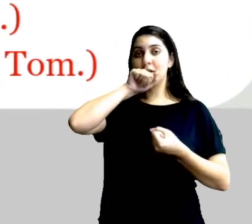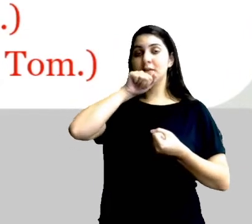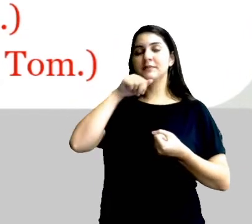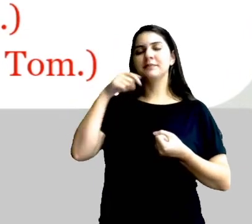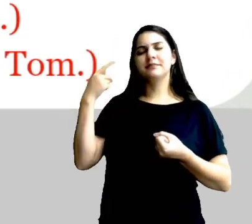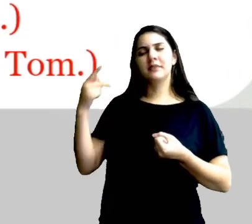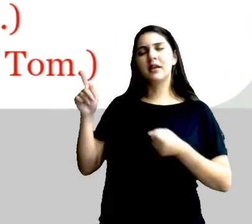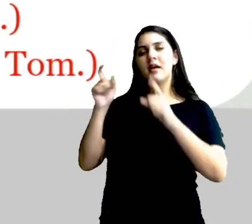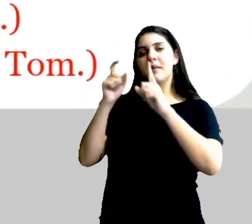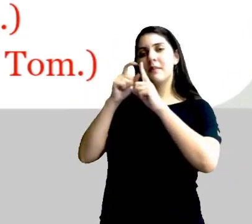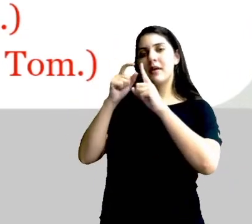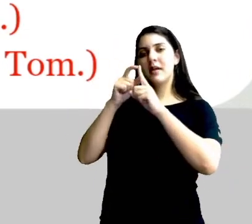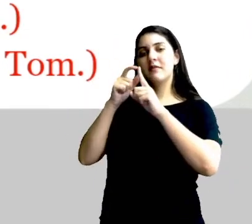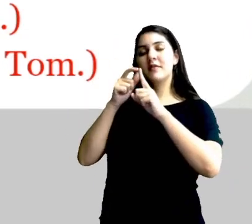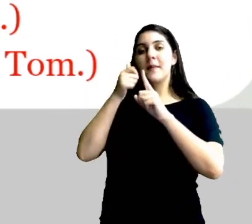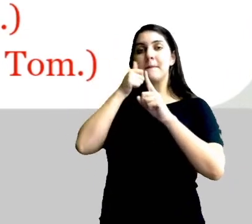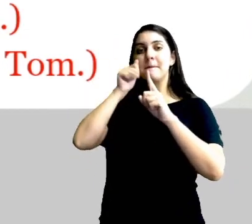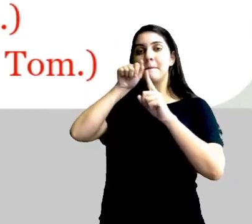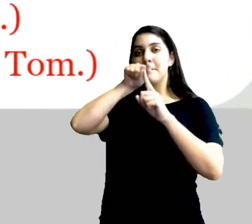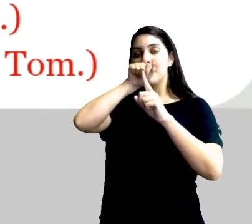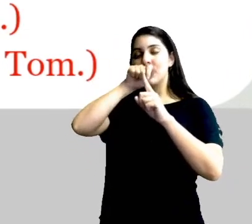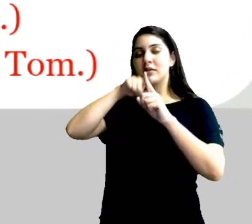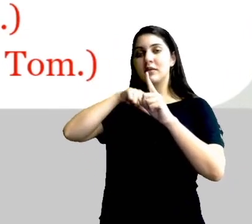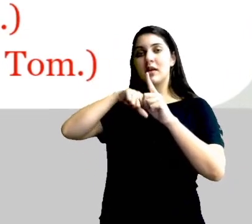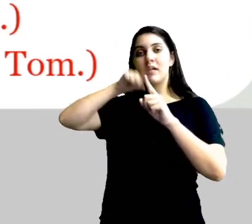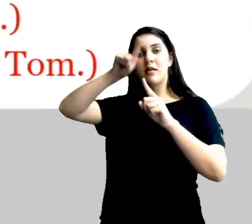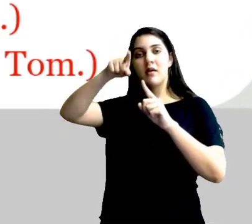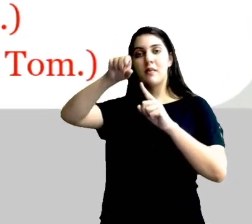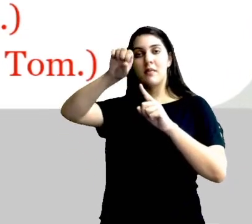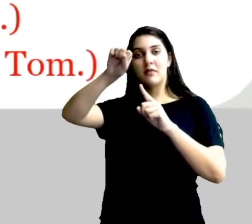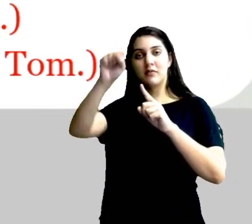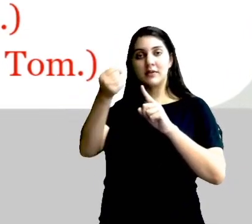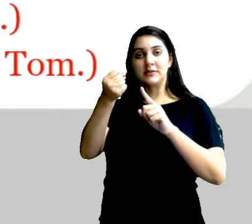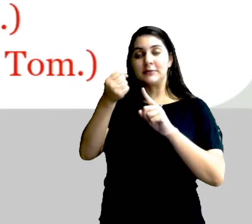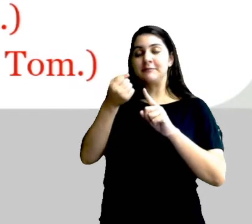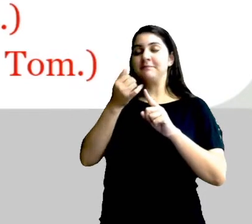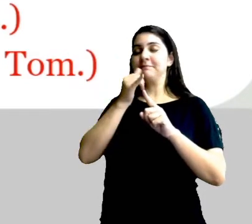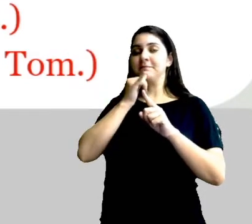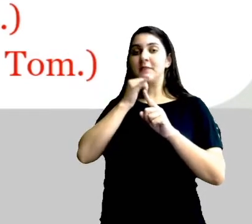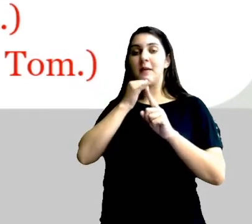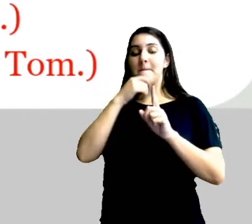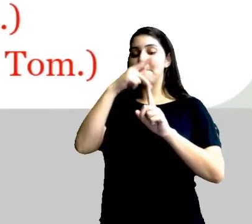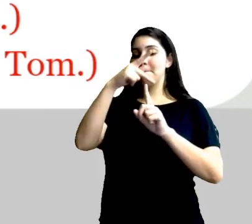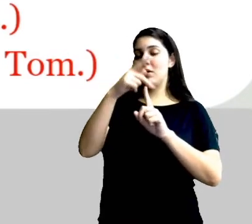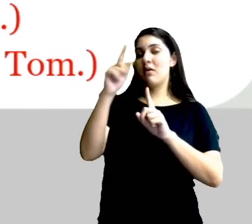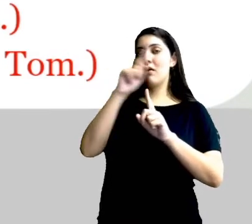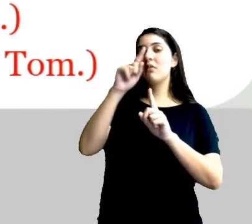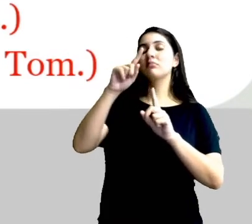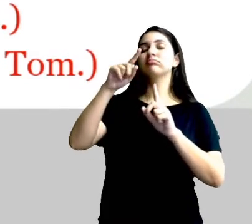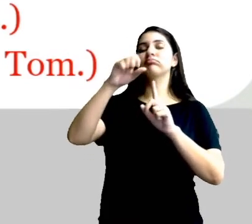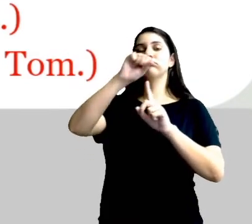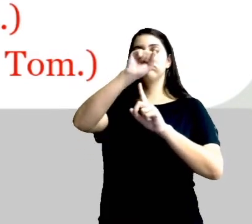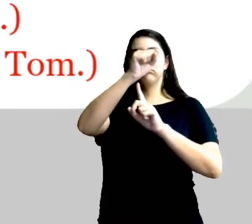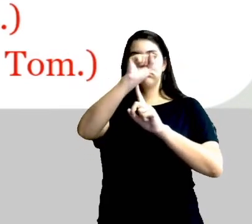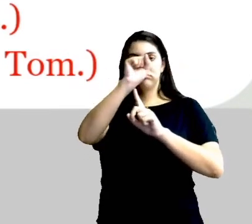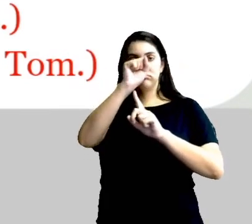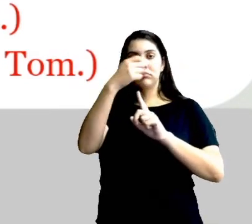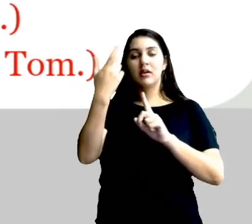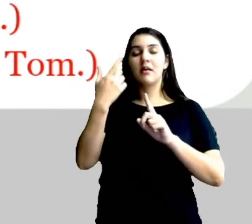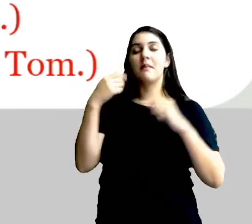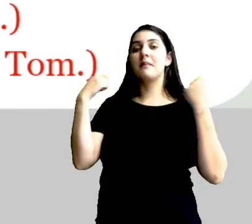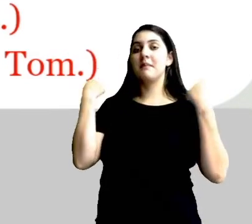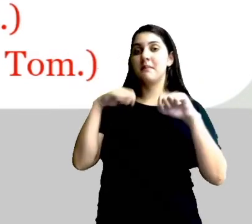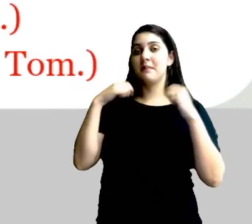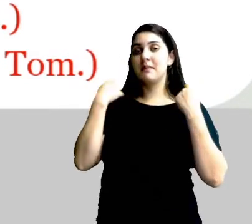mothers, ele está aí com o apóstrofo S, não quer dizer que está no plural, ele continua no singular, mas é necessário quando